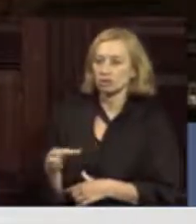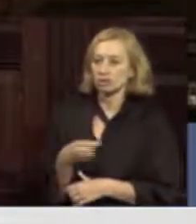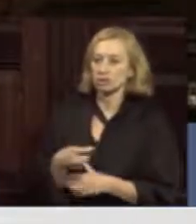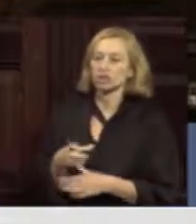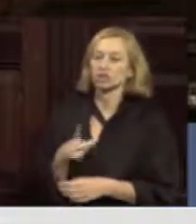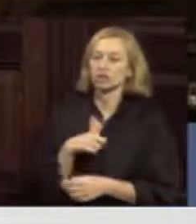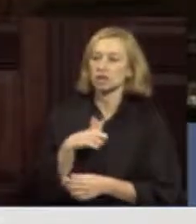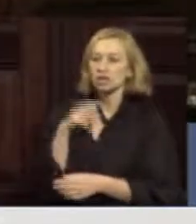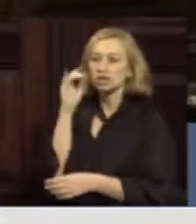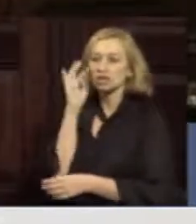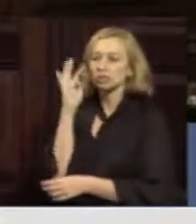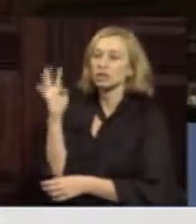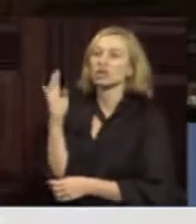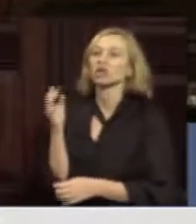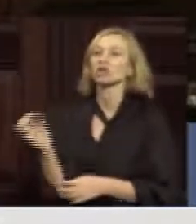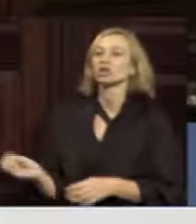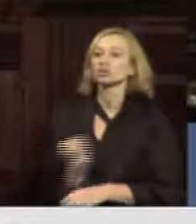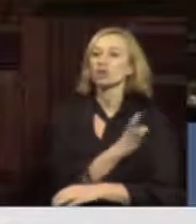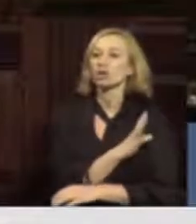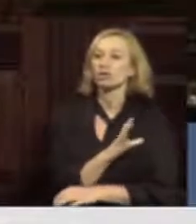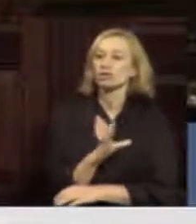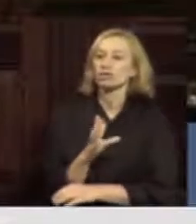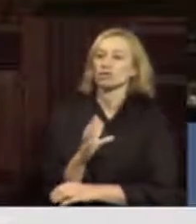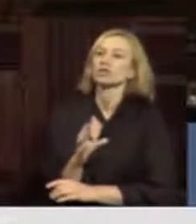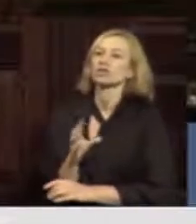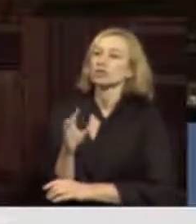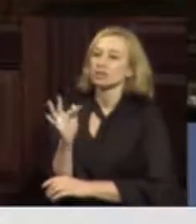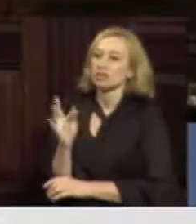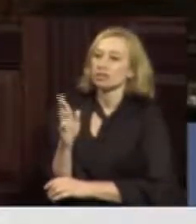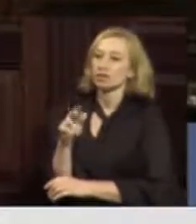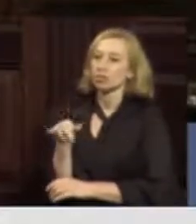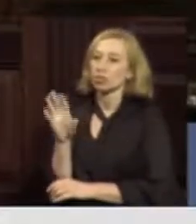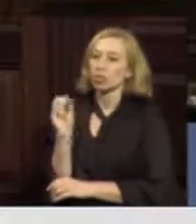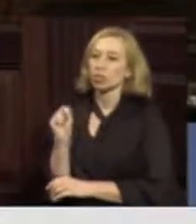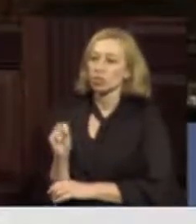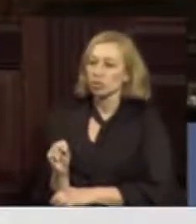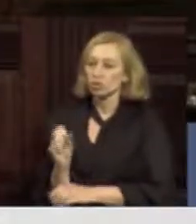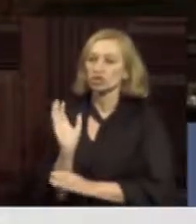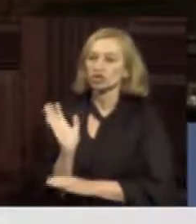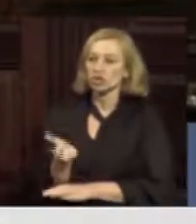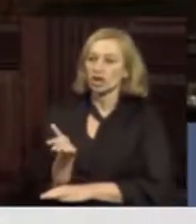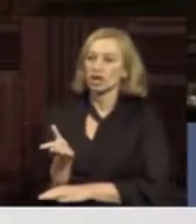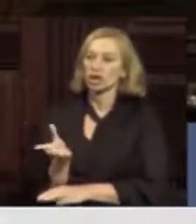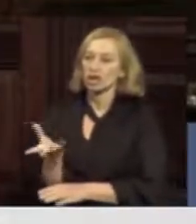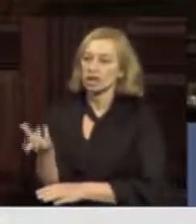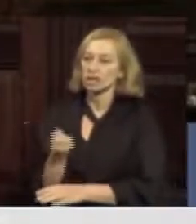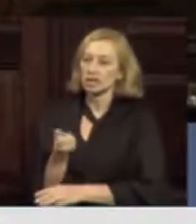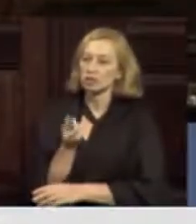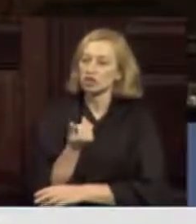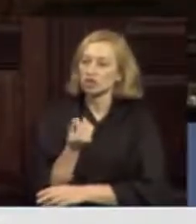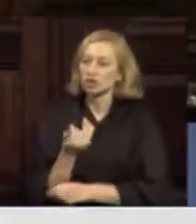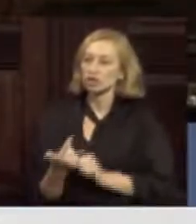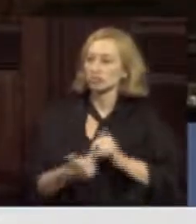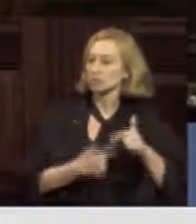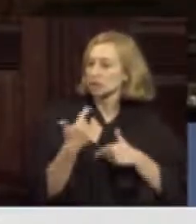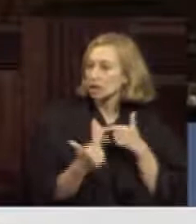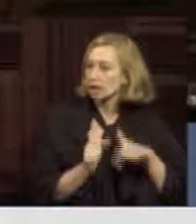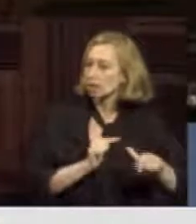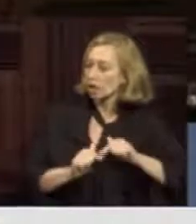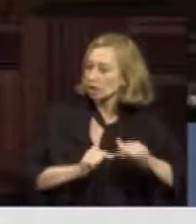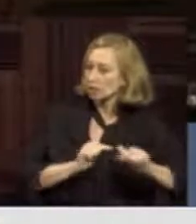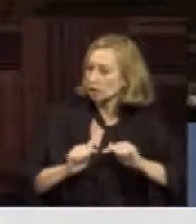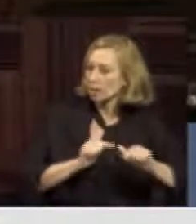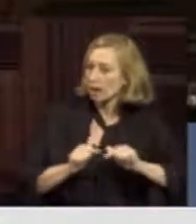esperança. Nova Friburgo já planta e já colhe lúpulo, com o trabalho feito